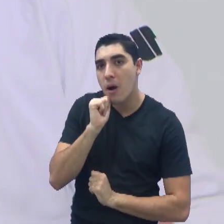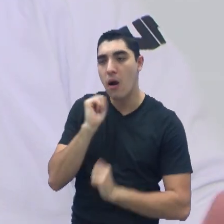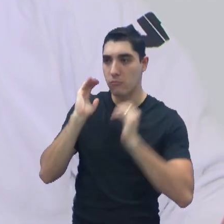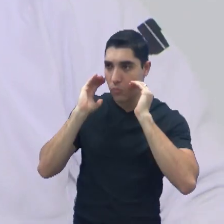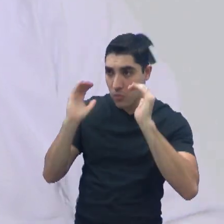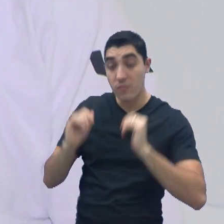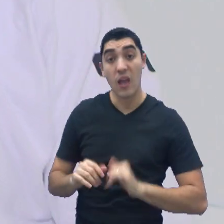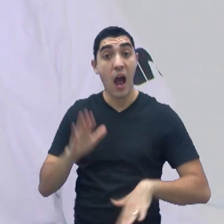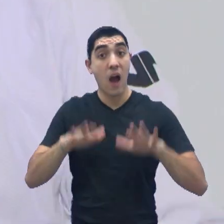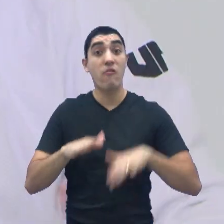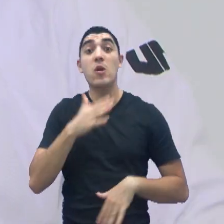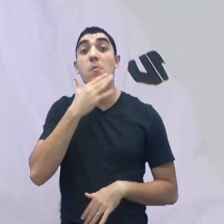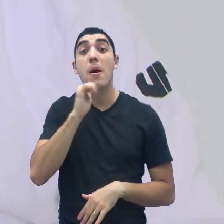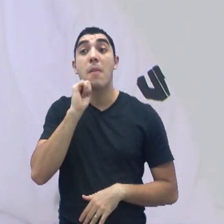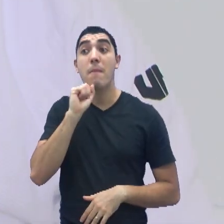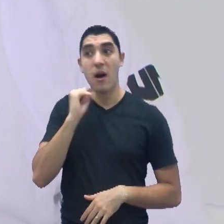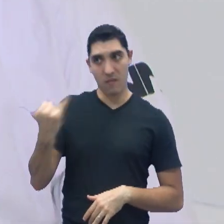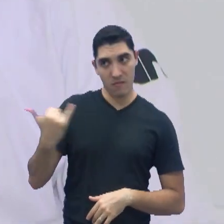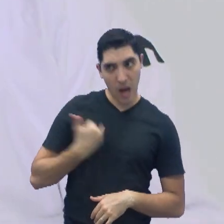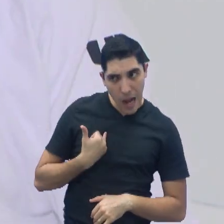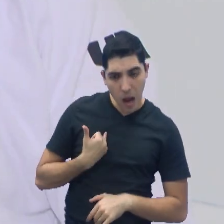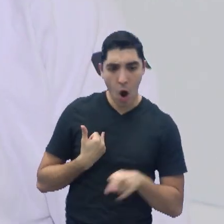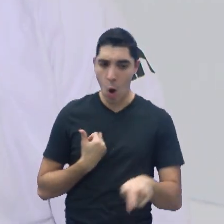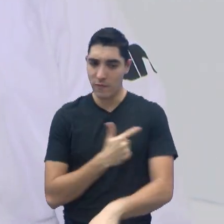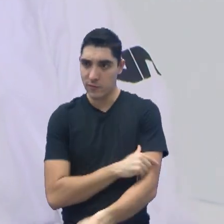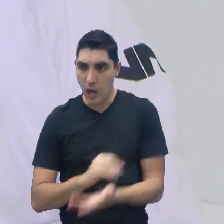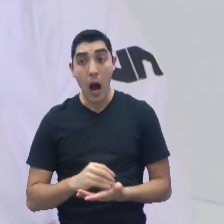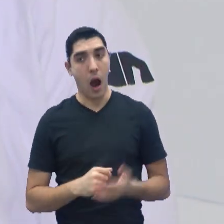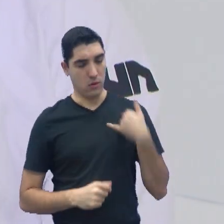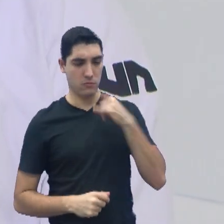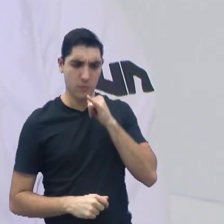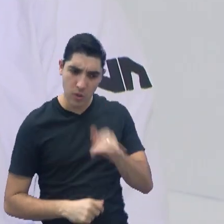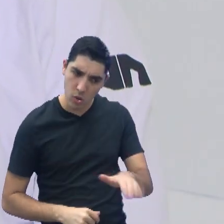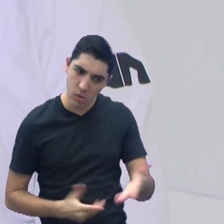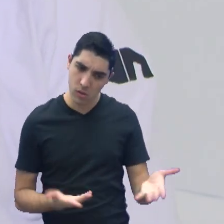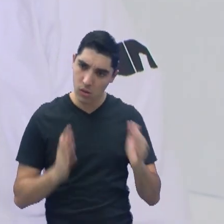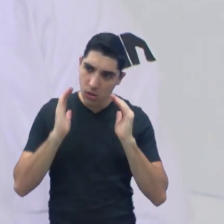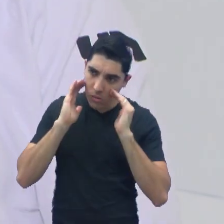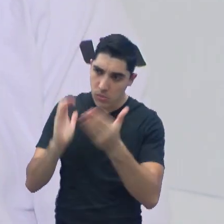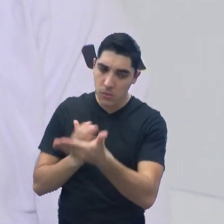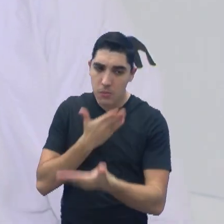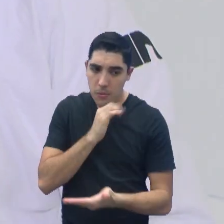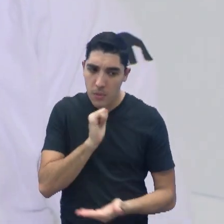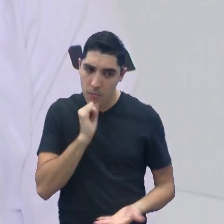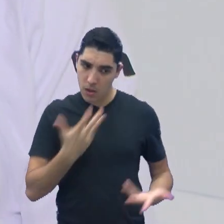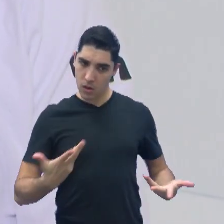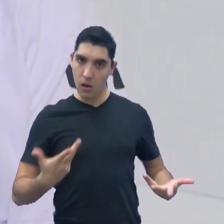falou, bicho, você não pode ficar, tem que respeitar o seu pai, sua mãe. Eu explico pra eles tudo direitinho